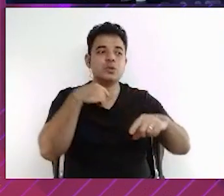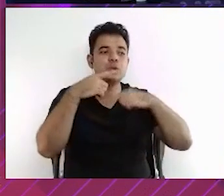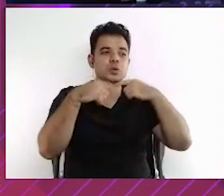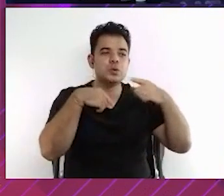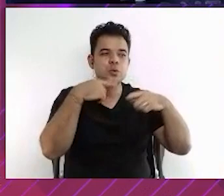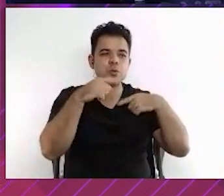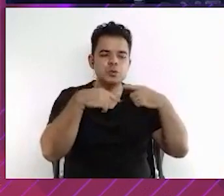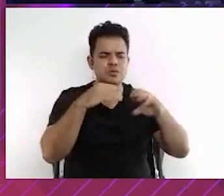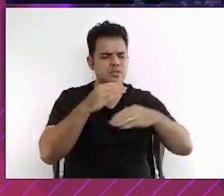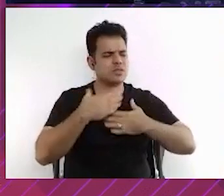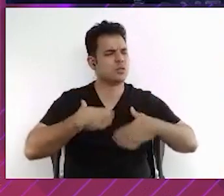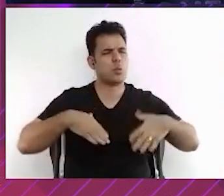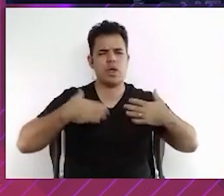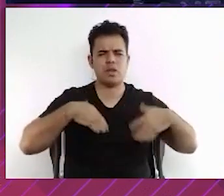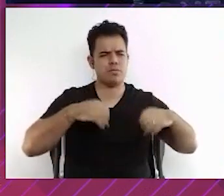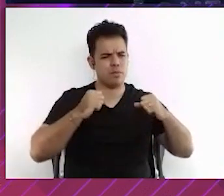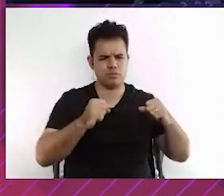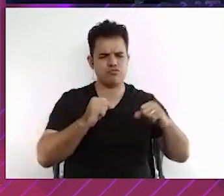Tranquilo.